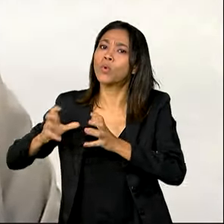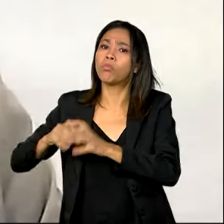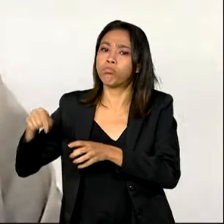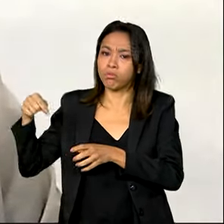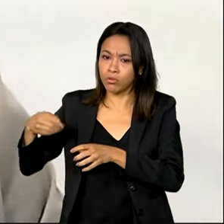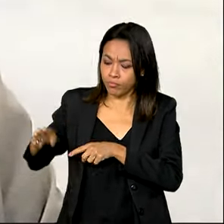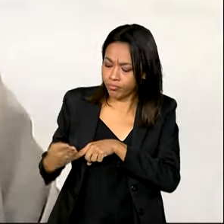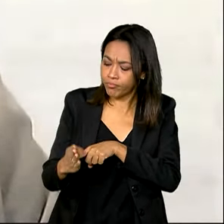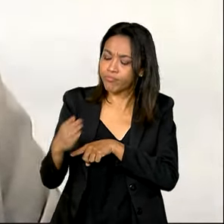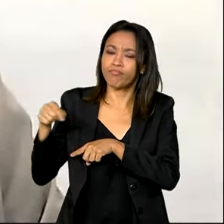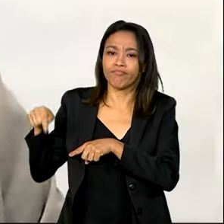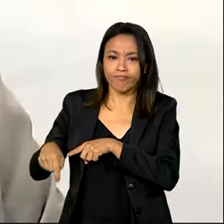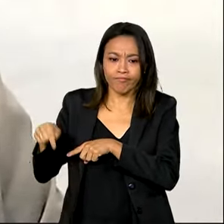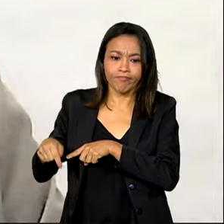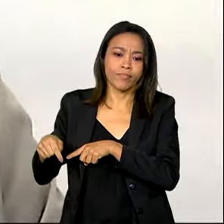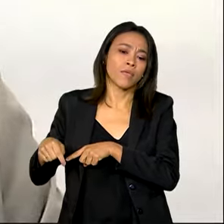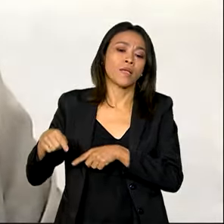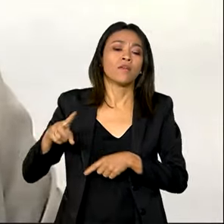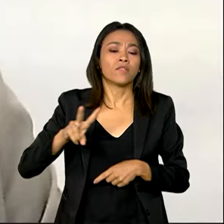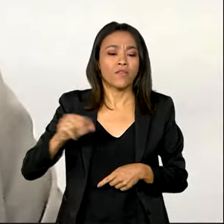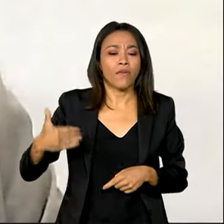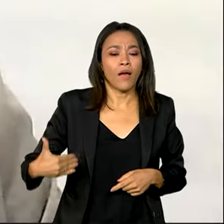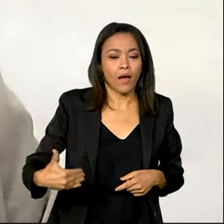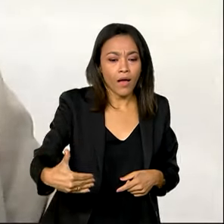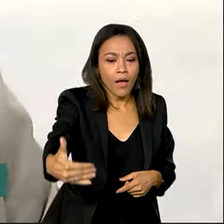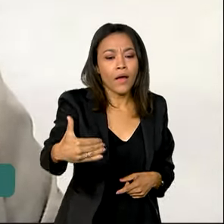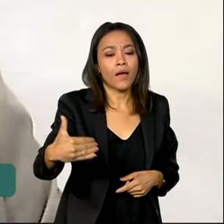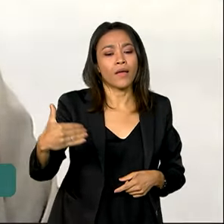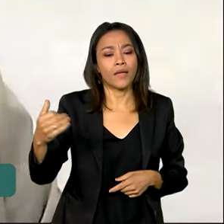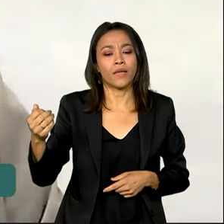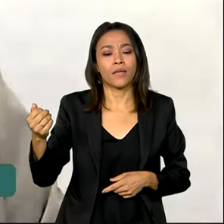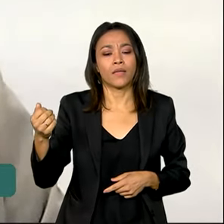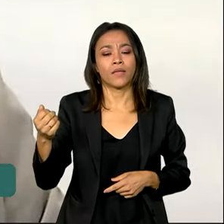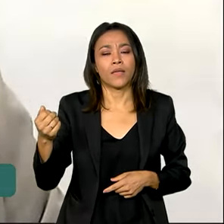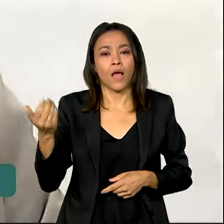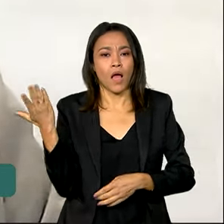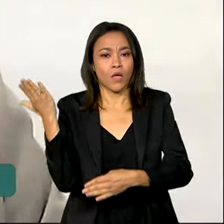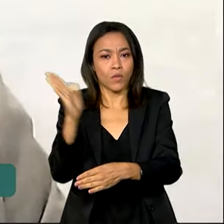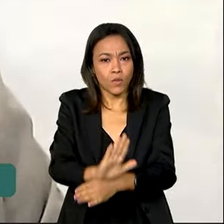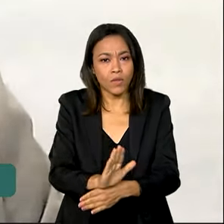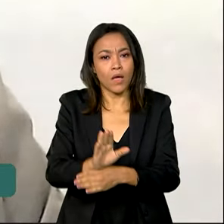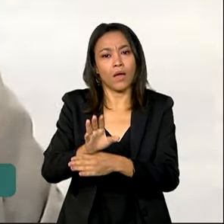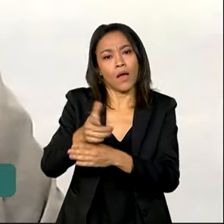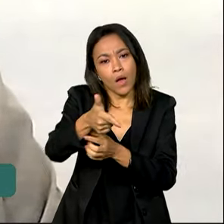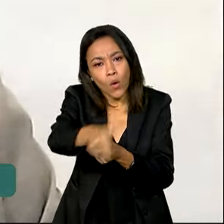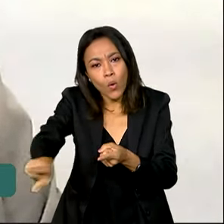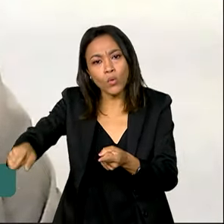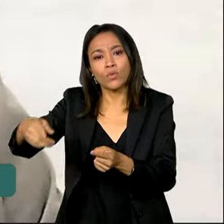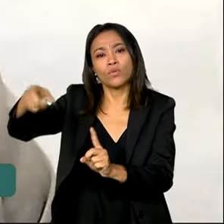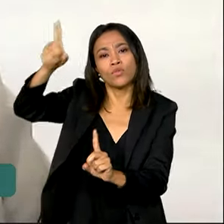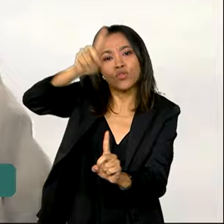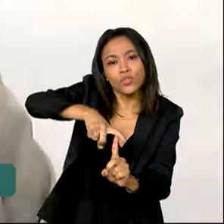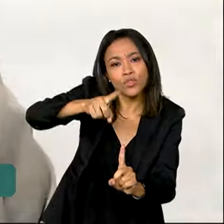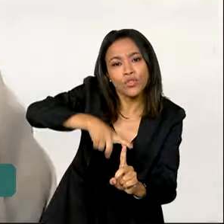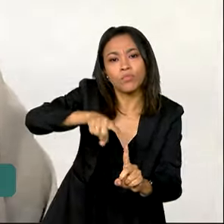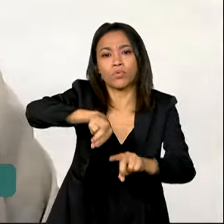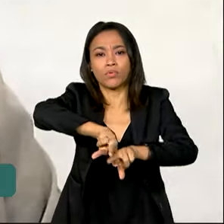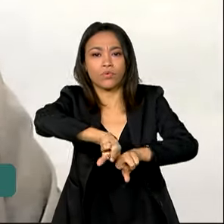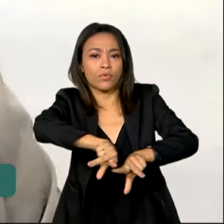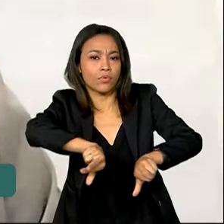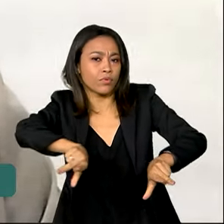vai encontrar isso no... Esse benefício vai alcançar o atum, vai alcançar o pardo, vai